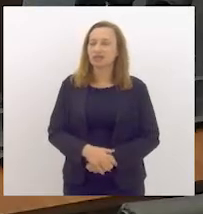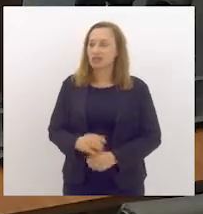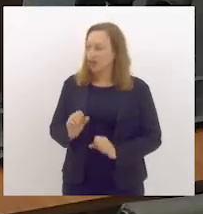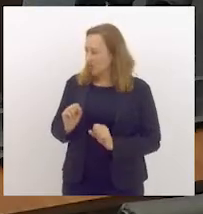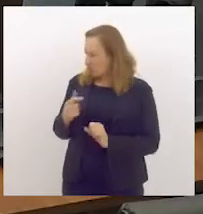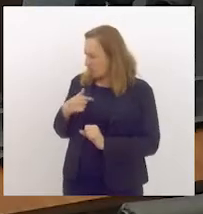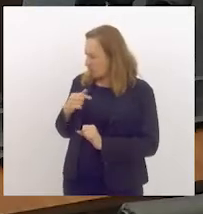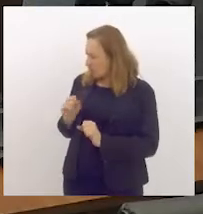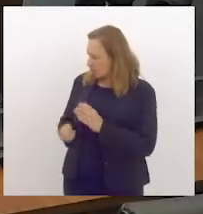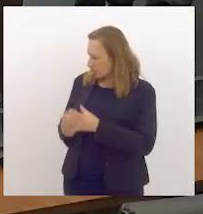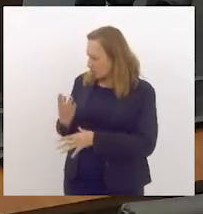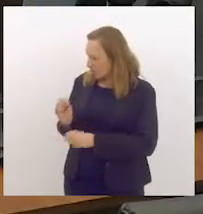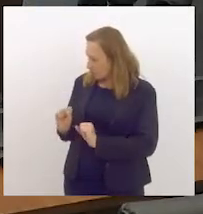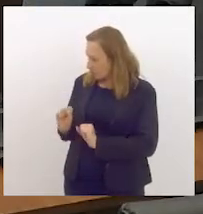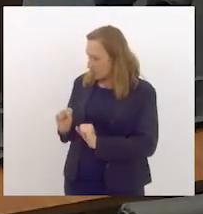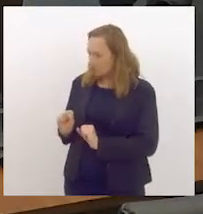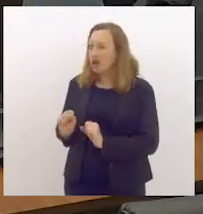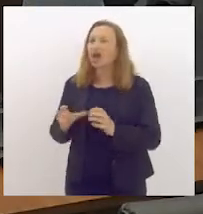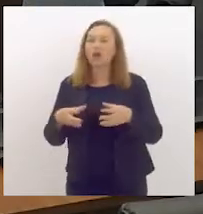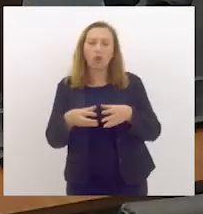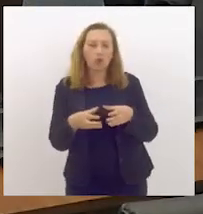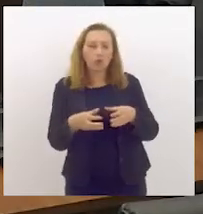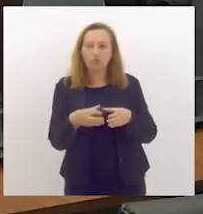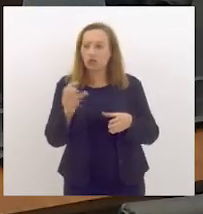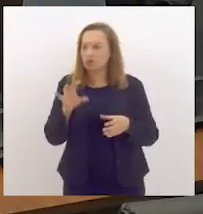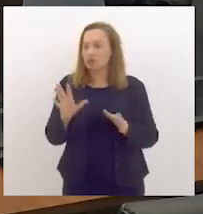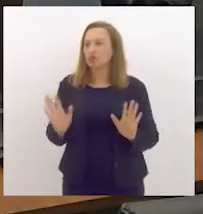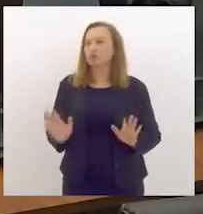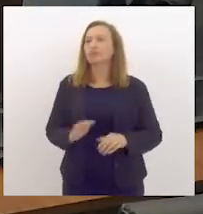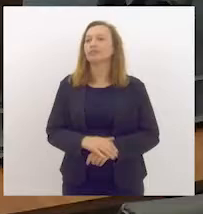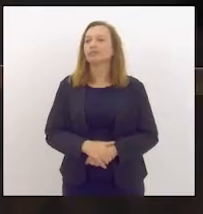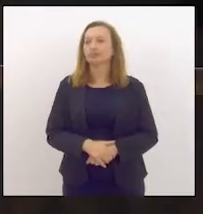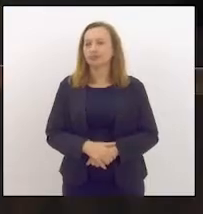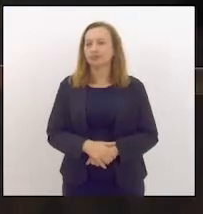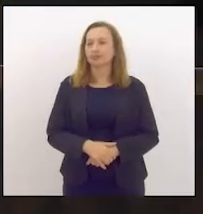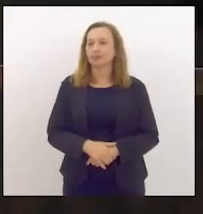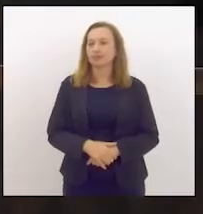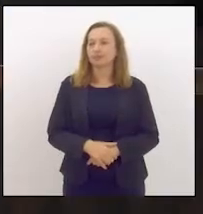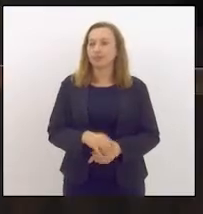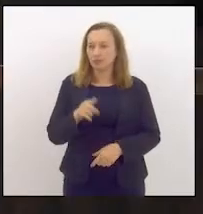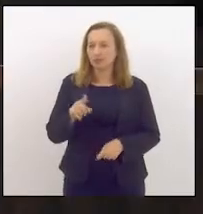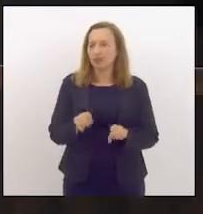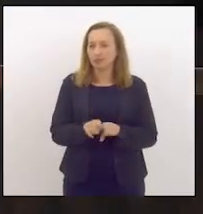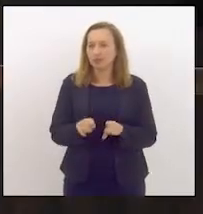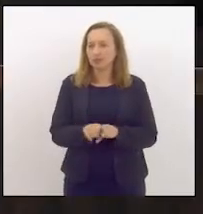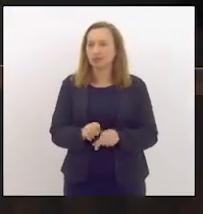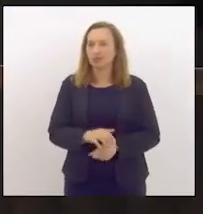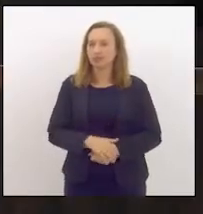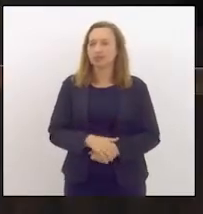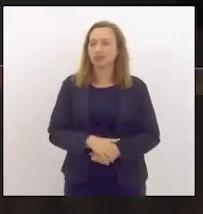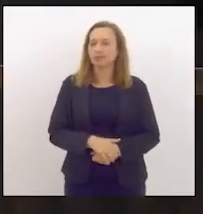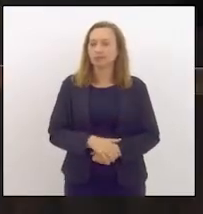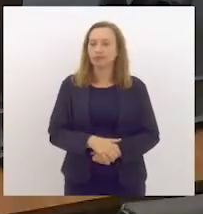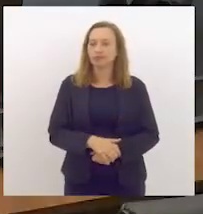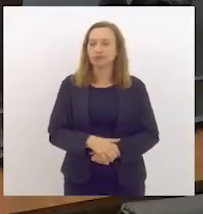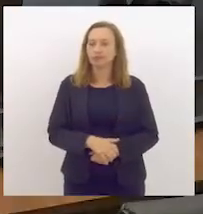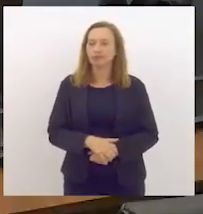autora posso a comissão esse comissão Esse é você também também